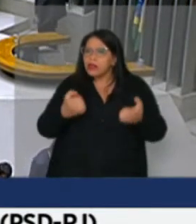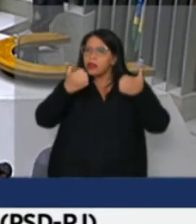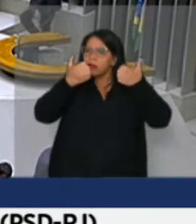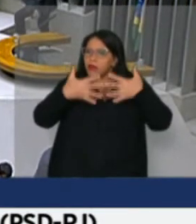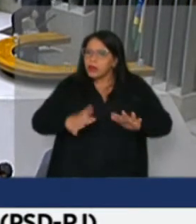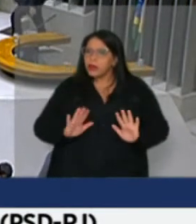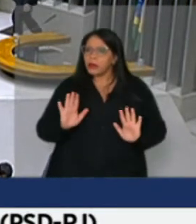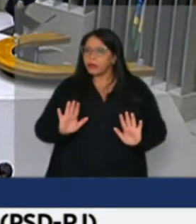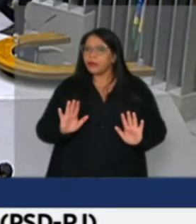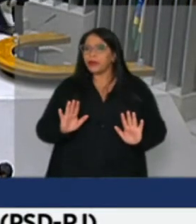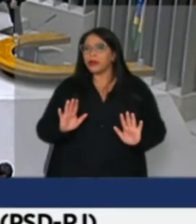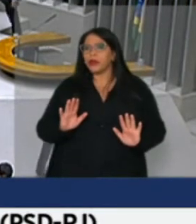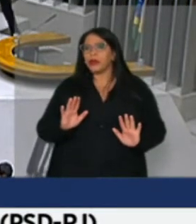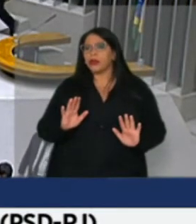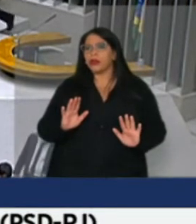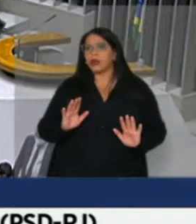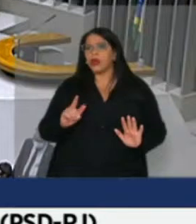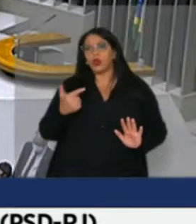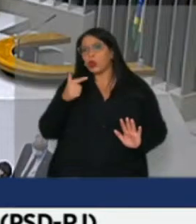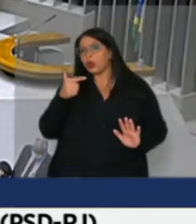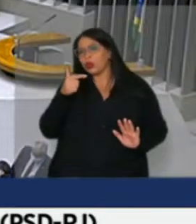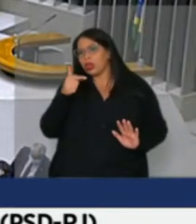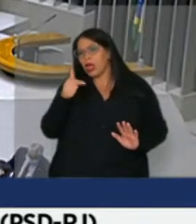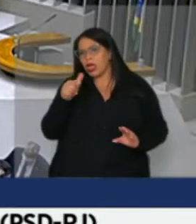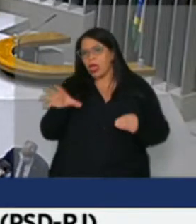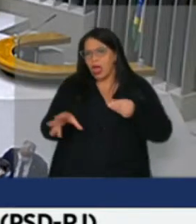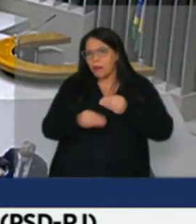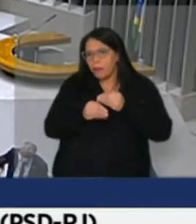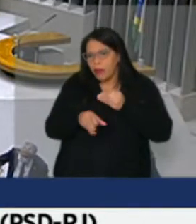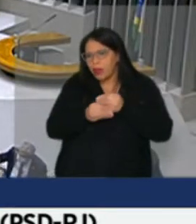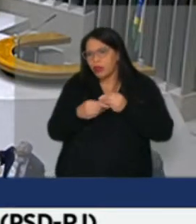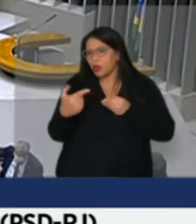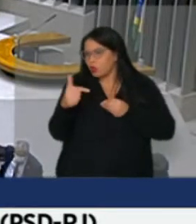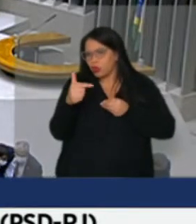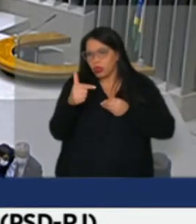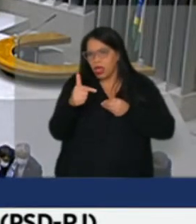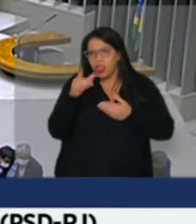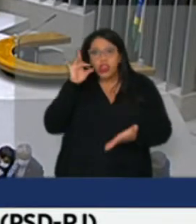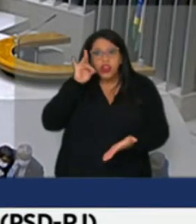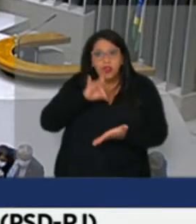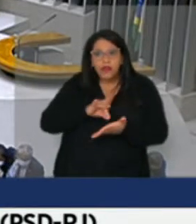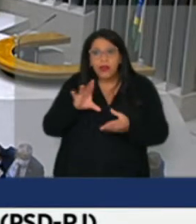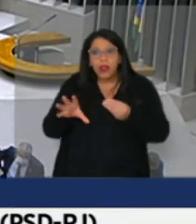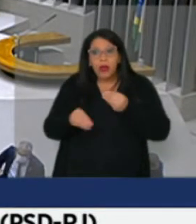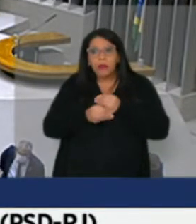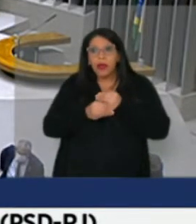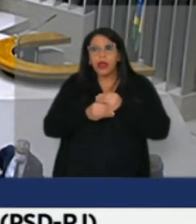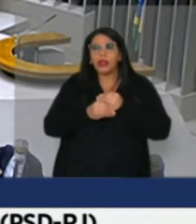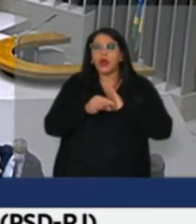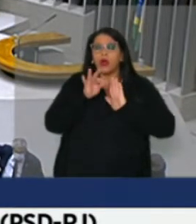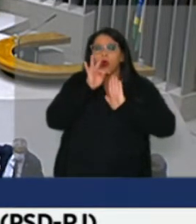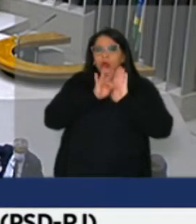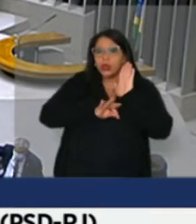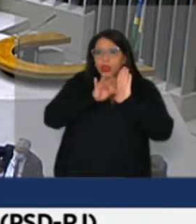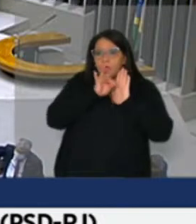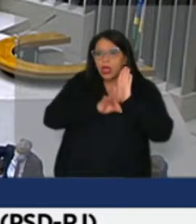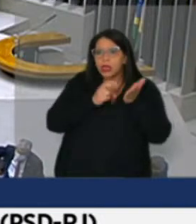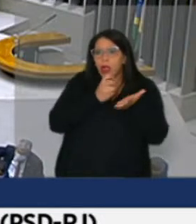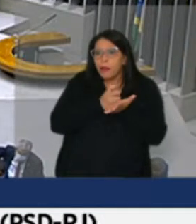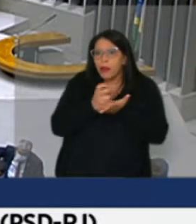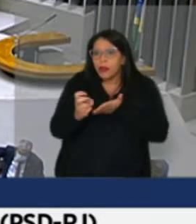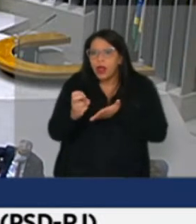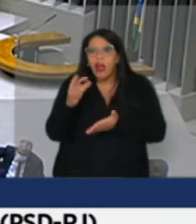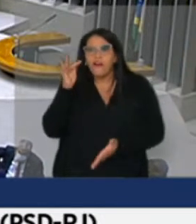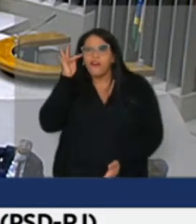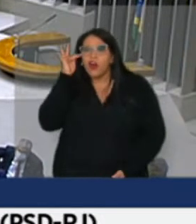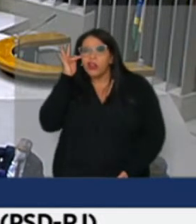disse, não houve esse emendamento, não foi apresentada uma emenda formalmente ao projeto de resolução sobre a perda de mandato da deputada Flor